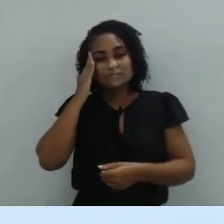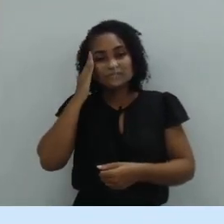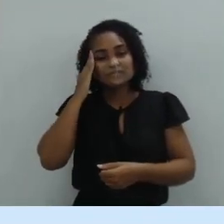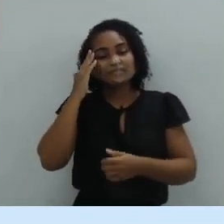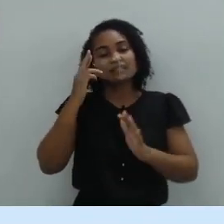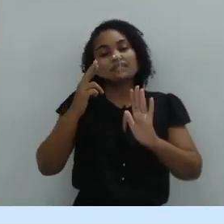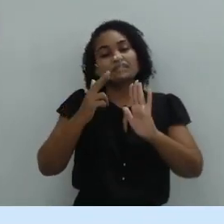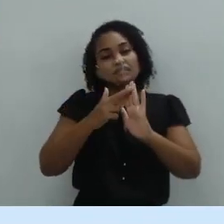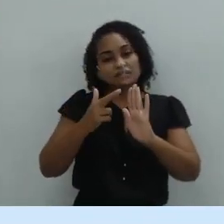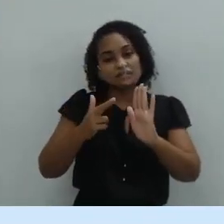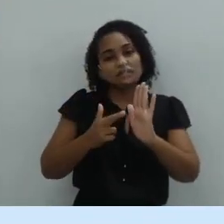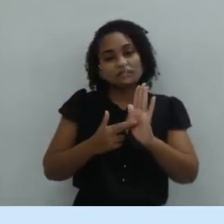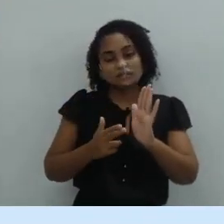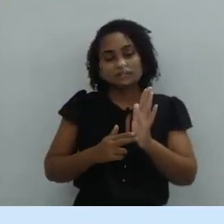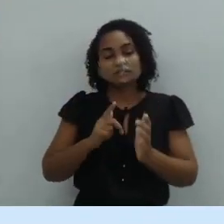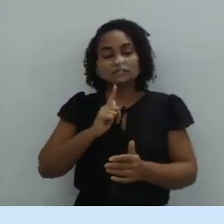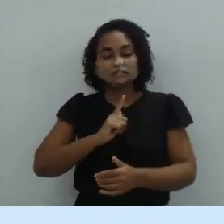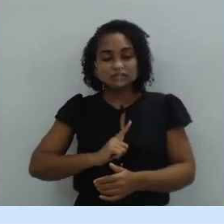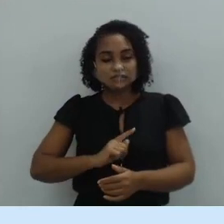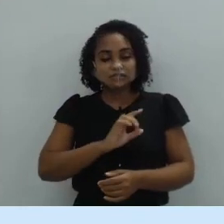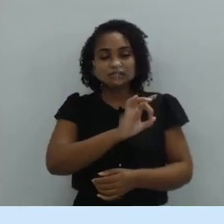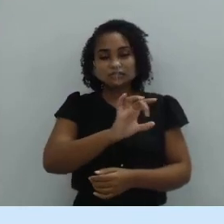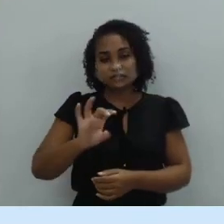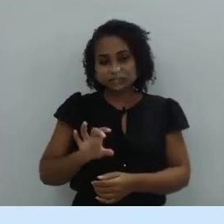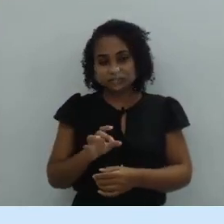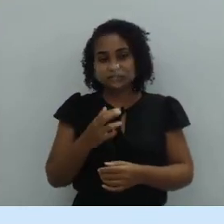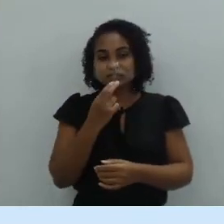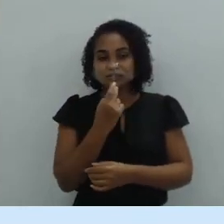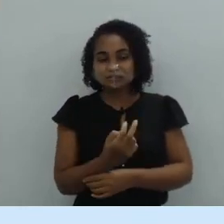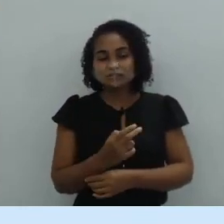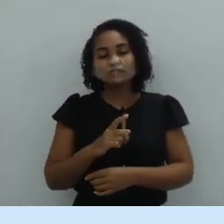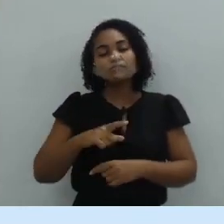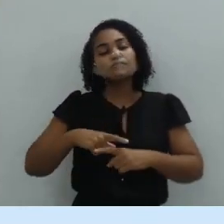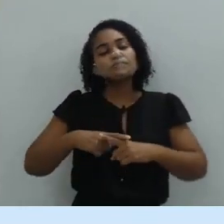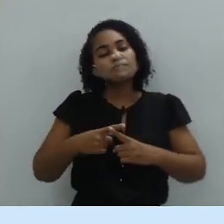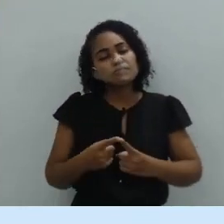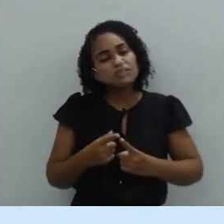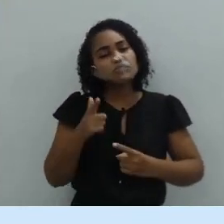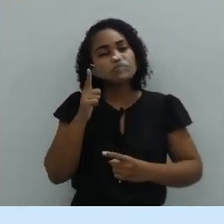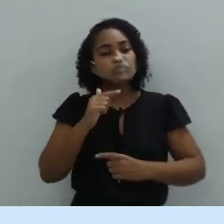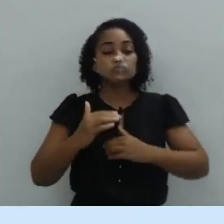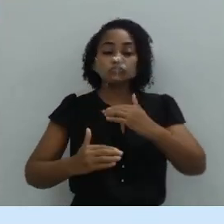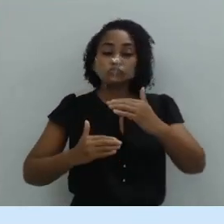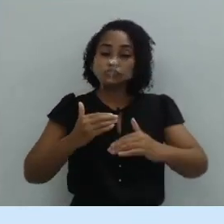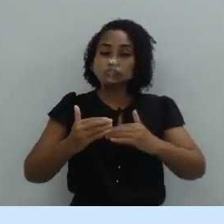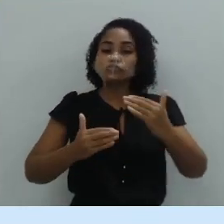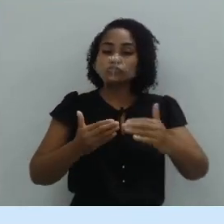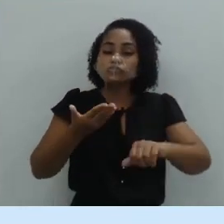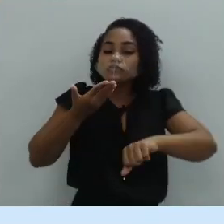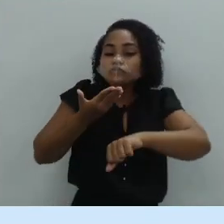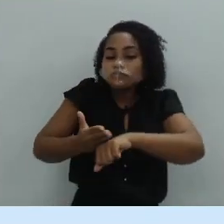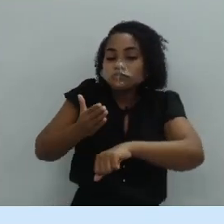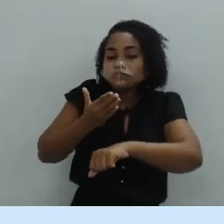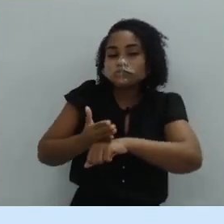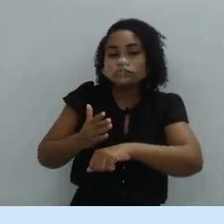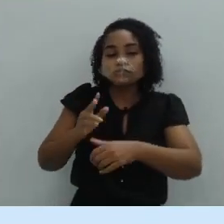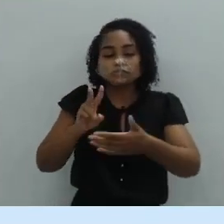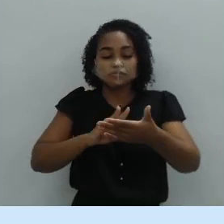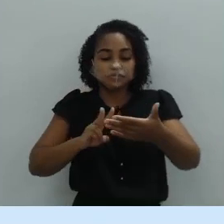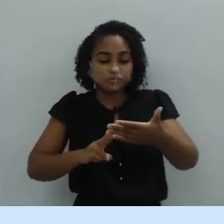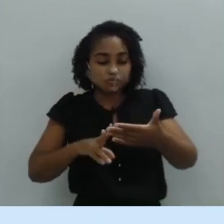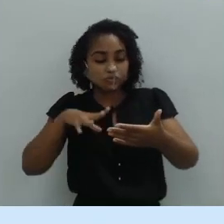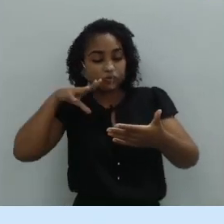as regras da gramática normativa de cada idioma, mas isso vai se desenvolvendo com as práticas do